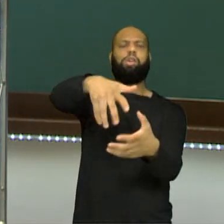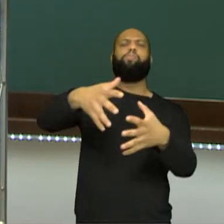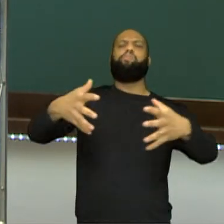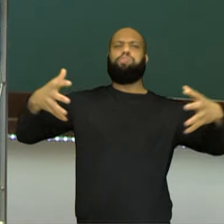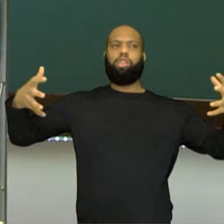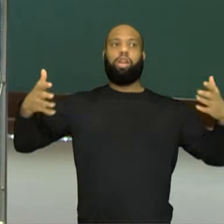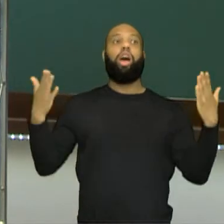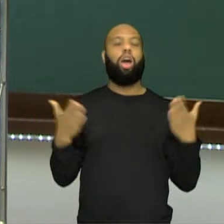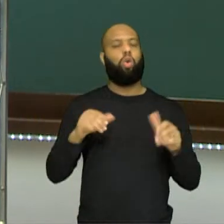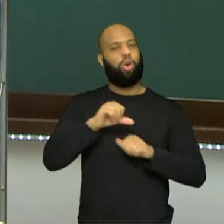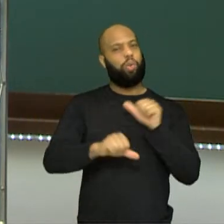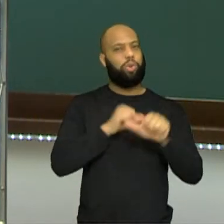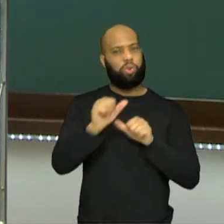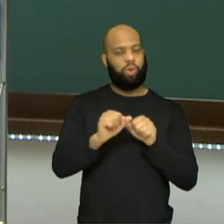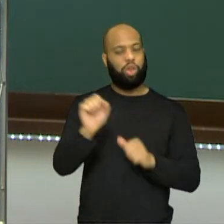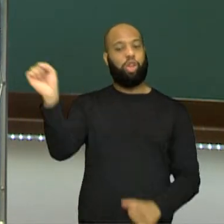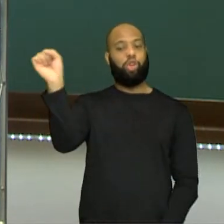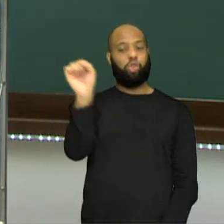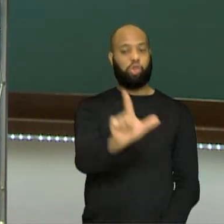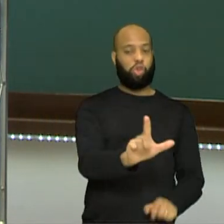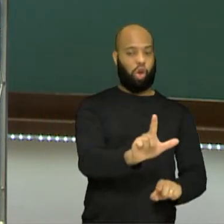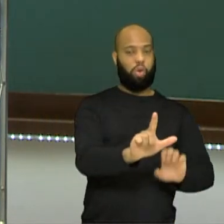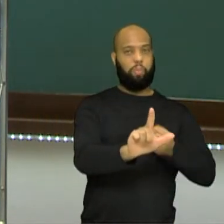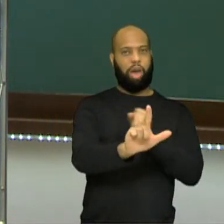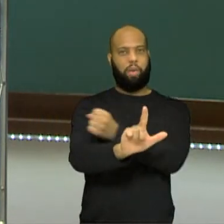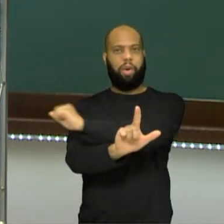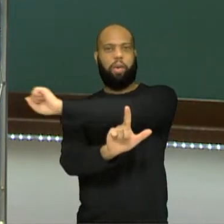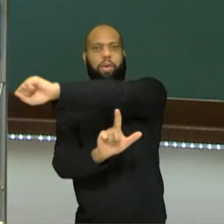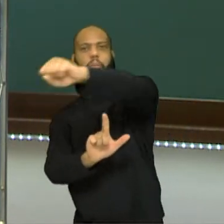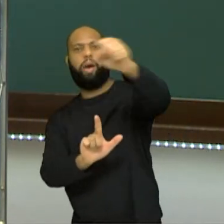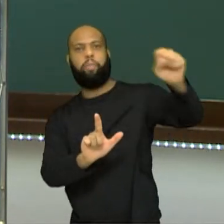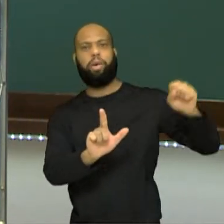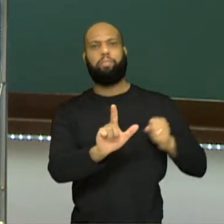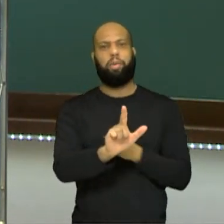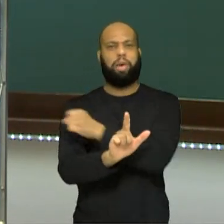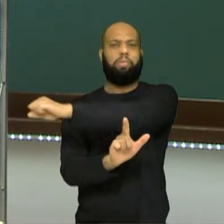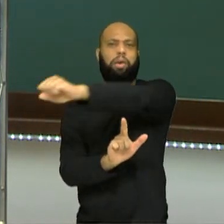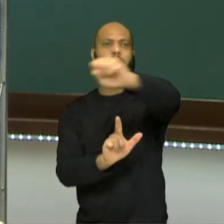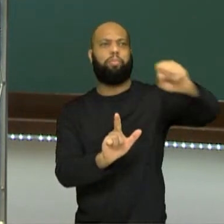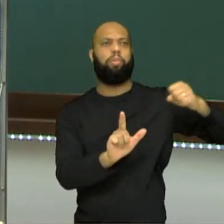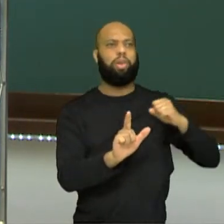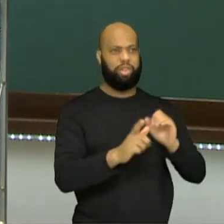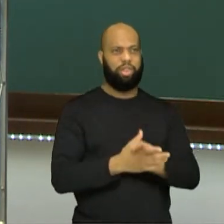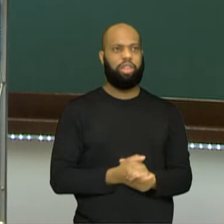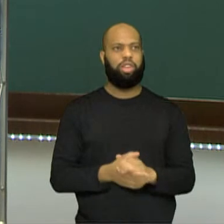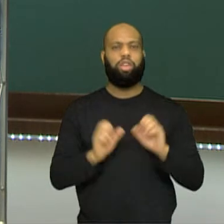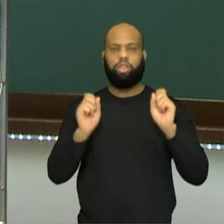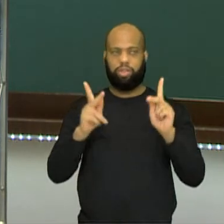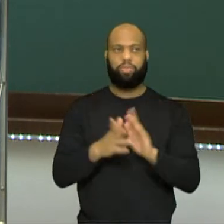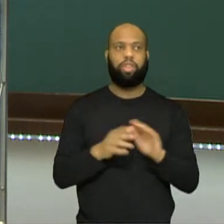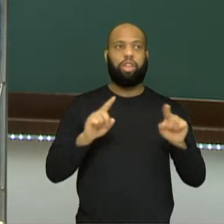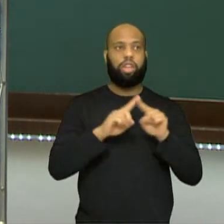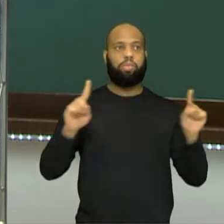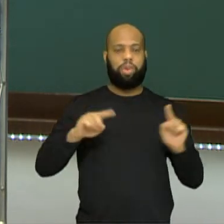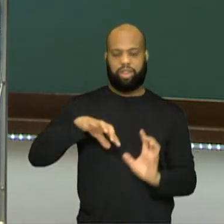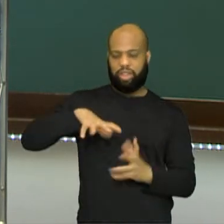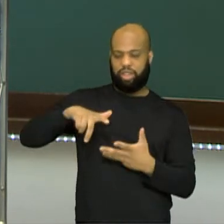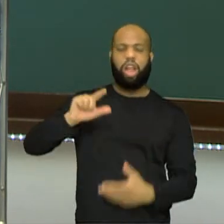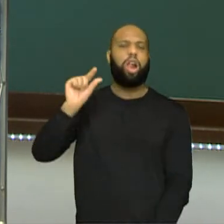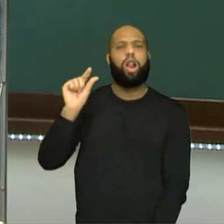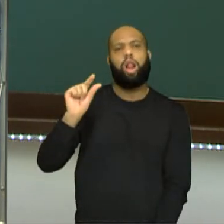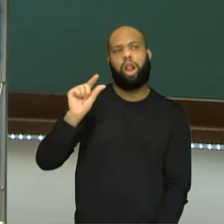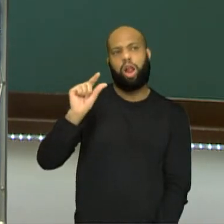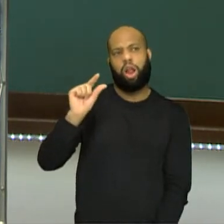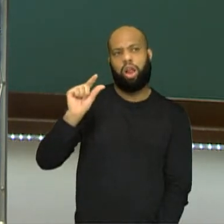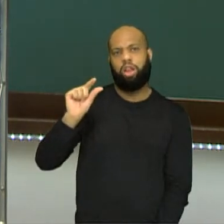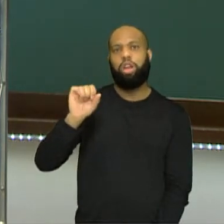no centro do nosso sistema solar, aqui obviamente uma proporção, né, não muito correta, mas a Terra ali pequena em